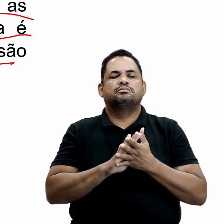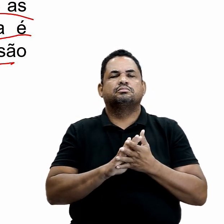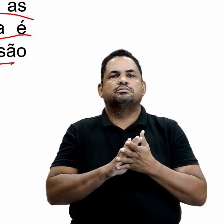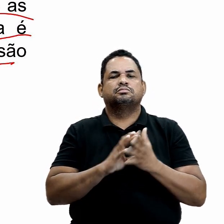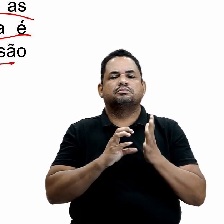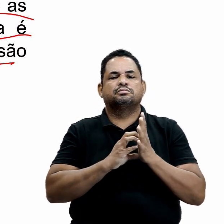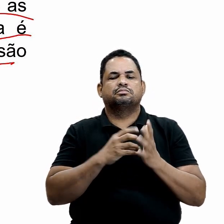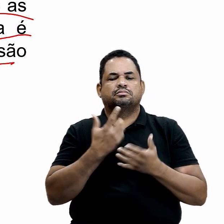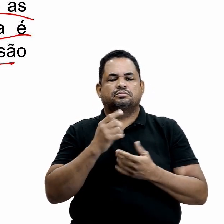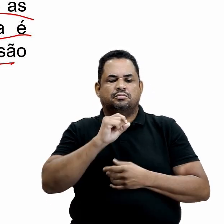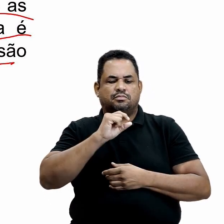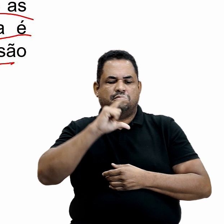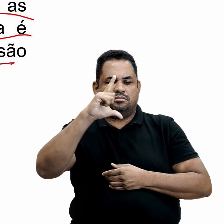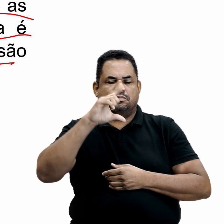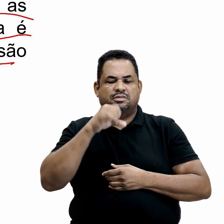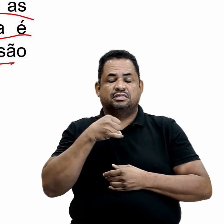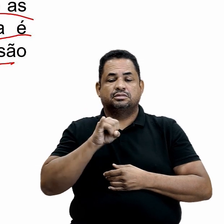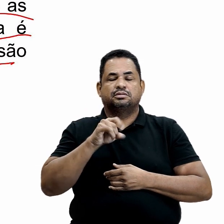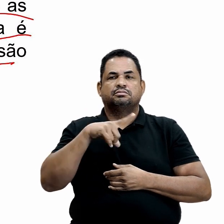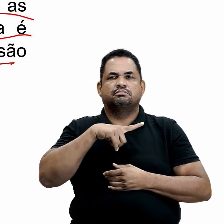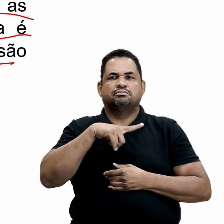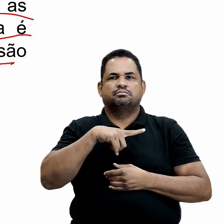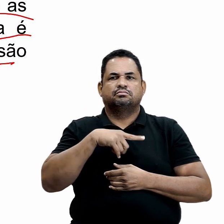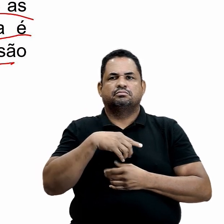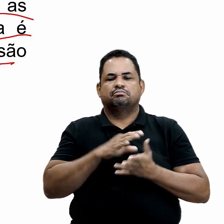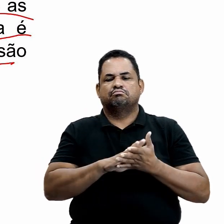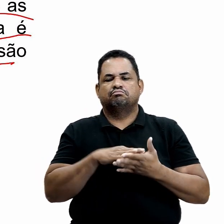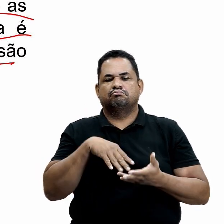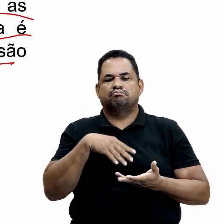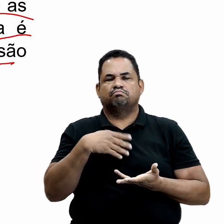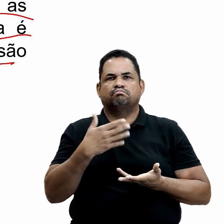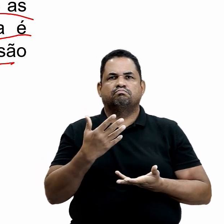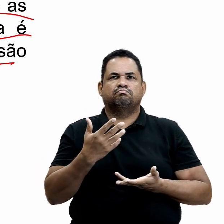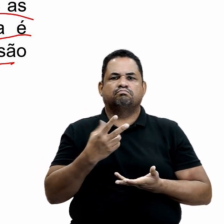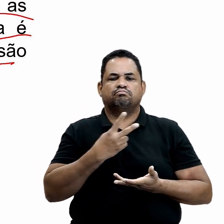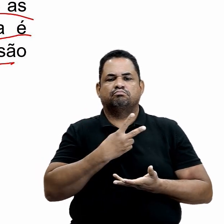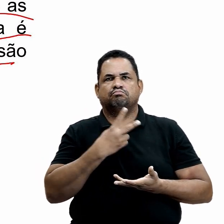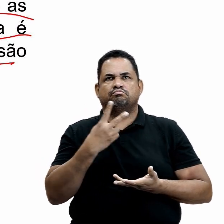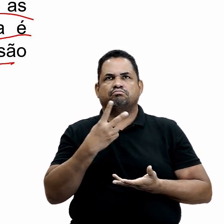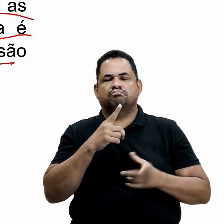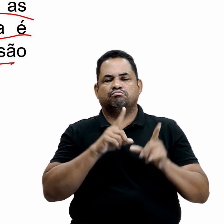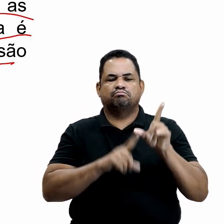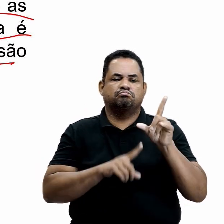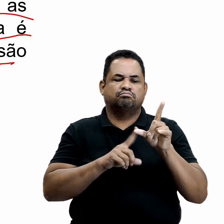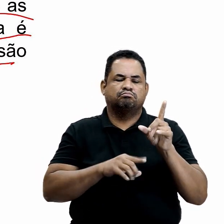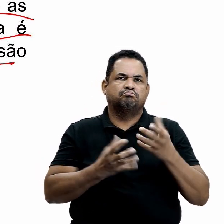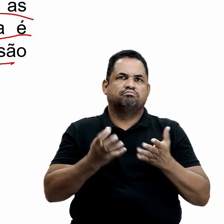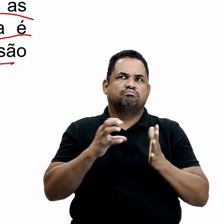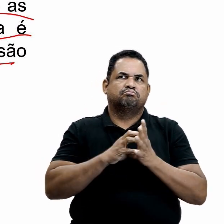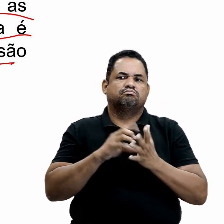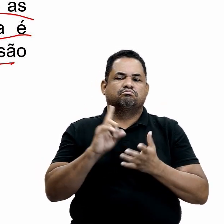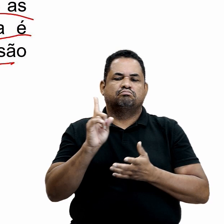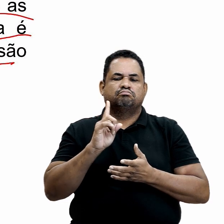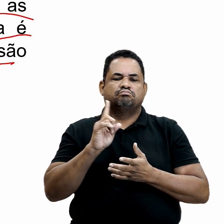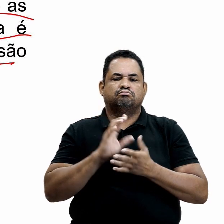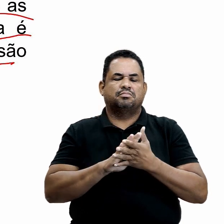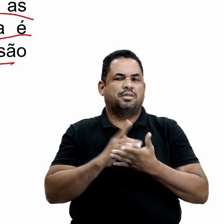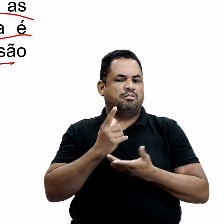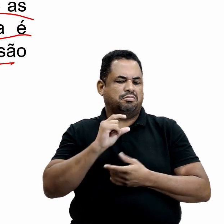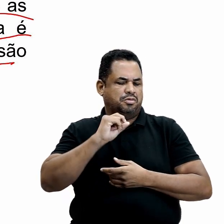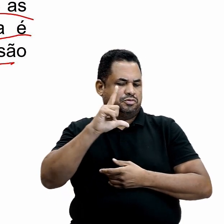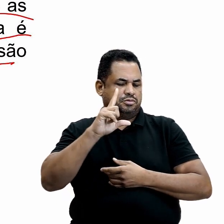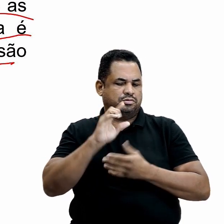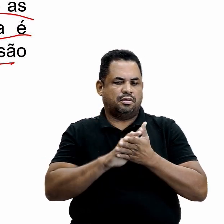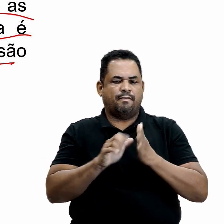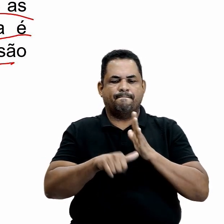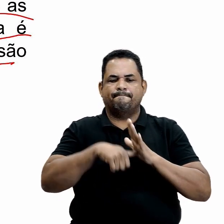sempre maiúscula. Mas se por acaso tiver duas letras no símbolo, não serão as duas maiúsculas. A primeira